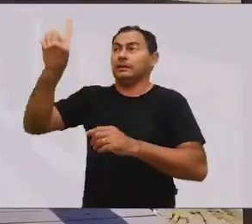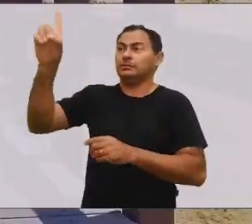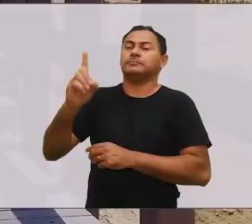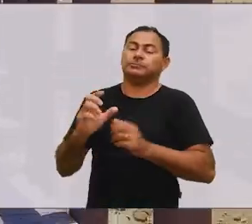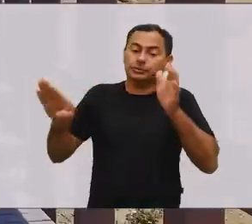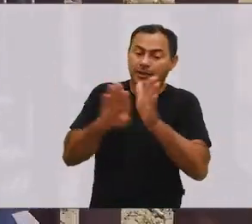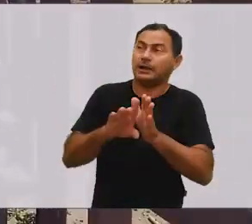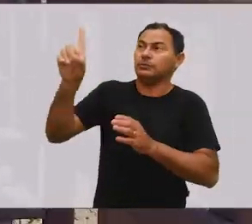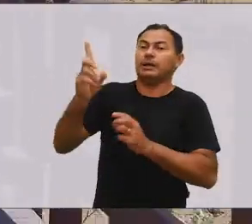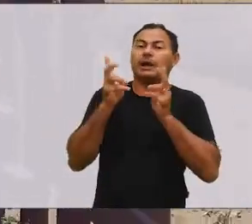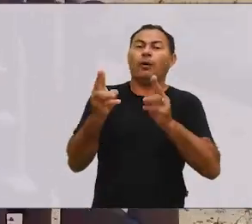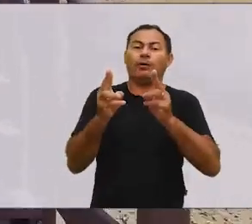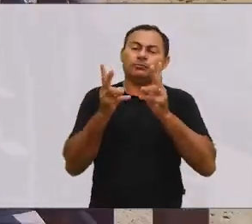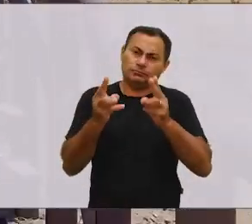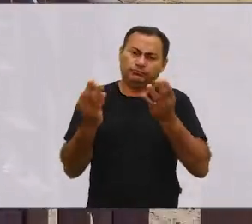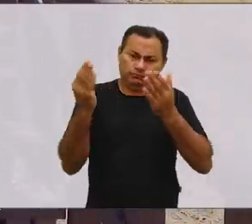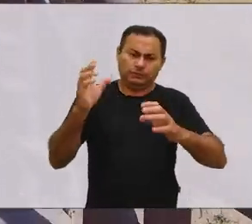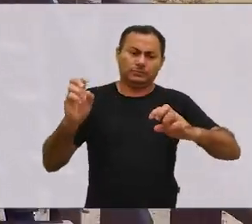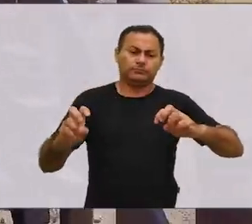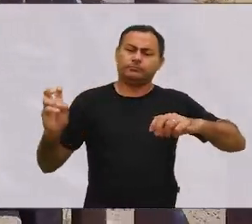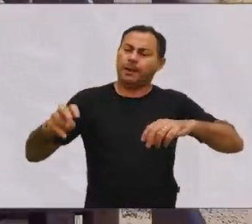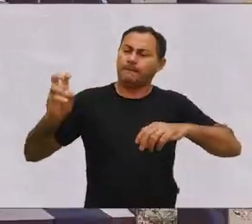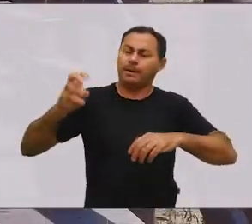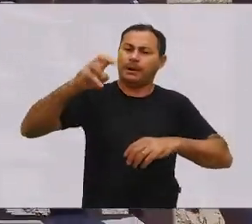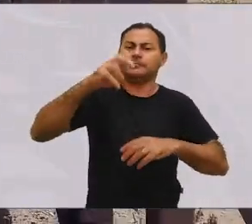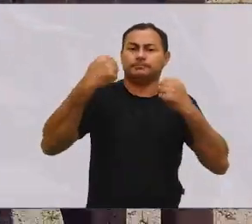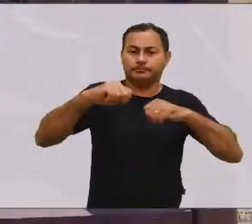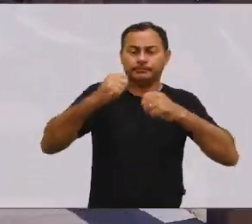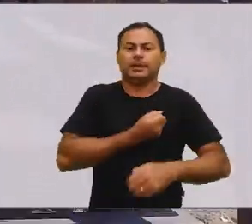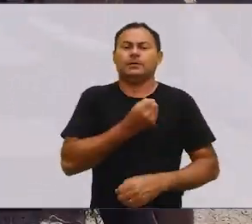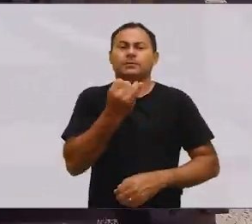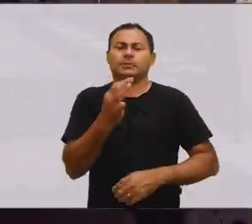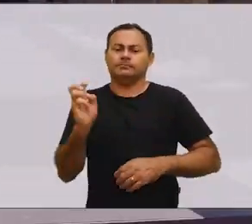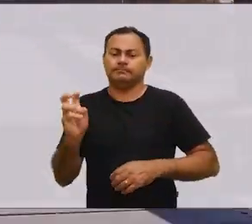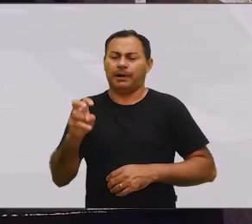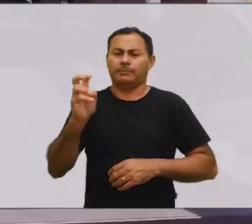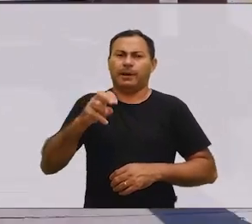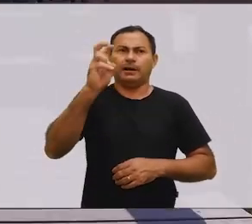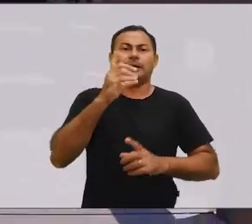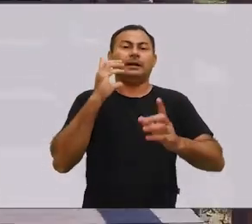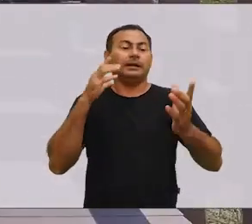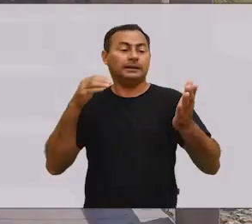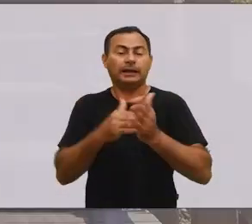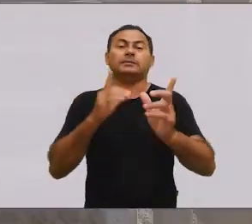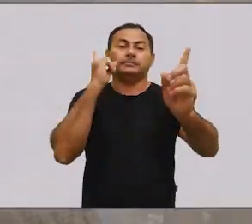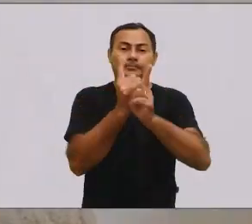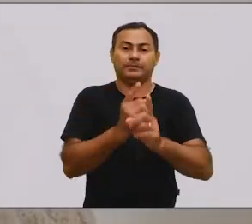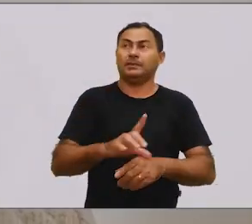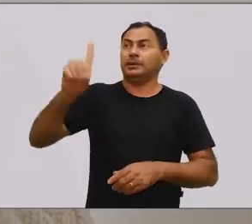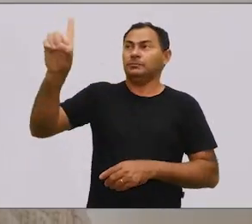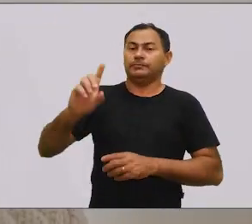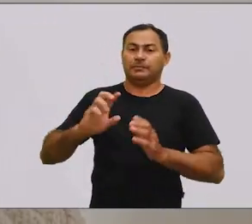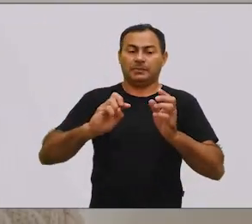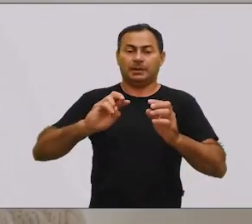é como subir uma escada. Para algumas religiões são necessários inúmeros degraus até encontrar a Deus. A